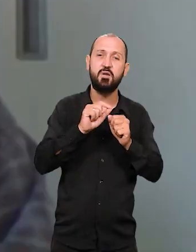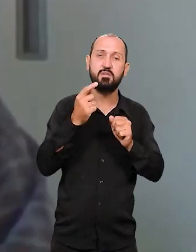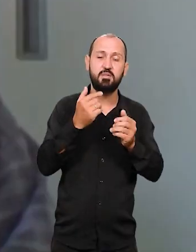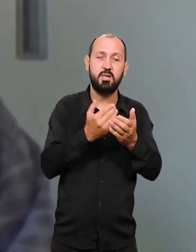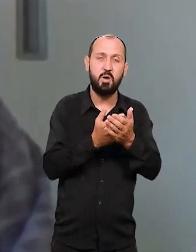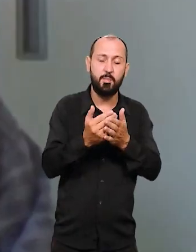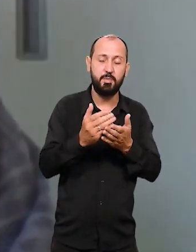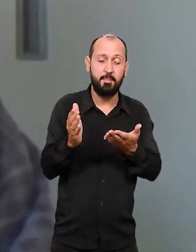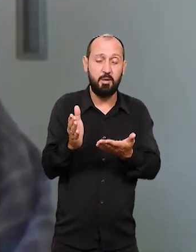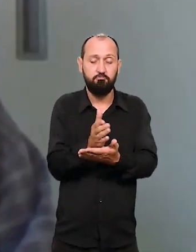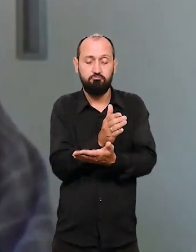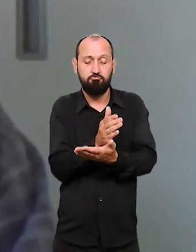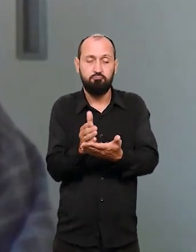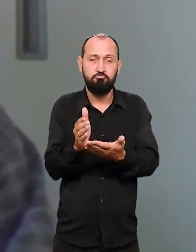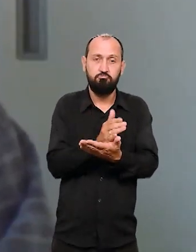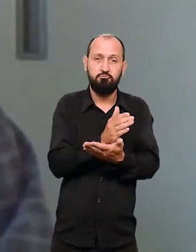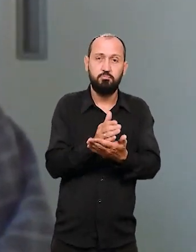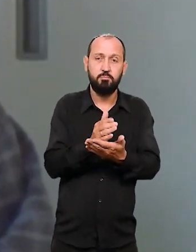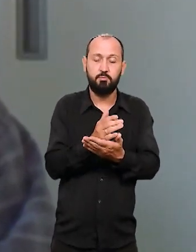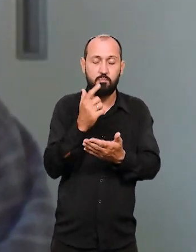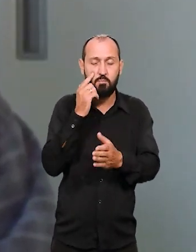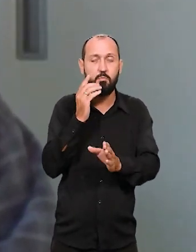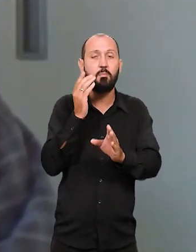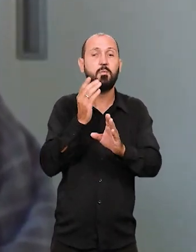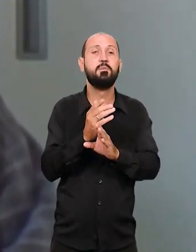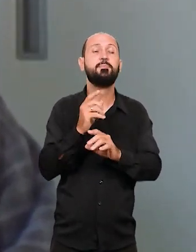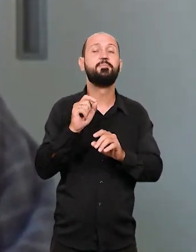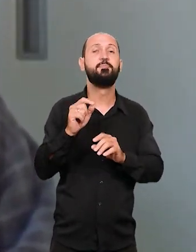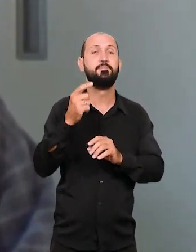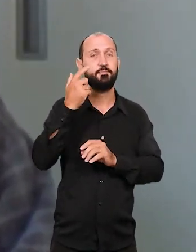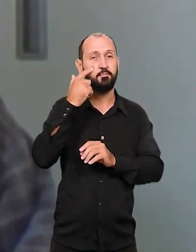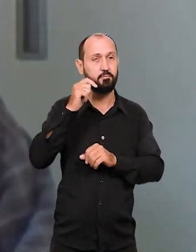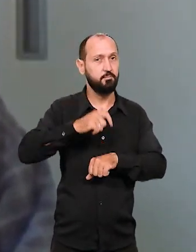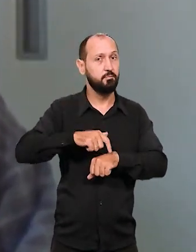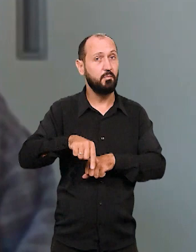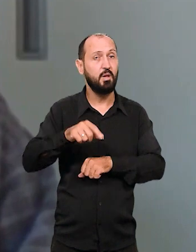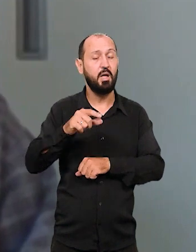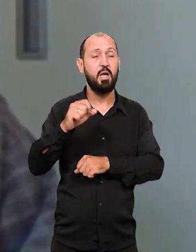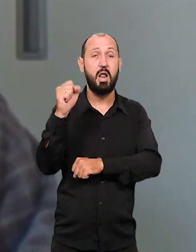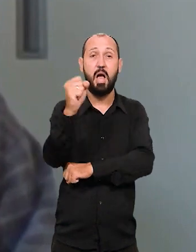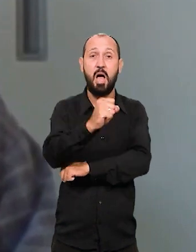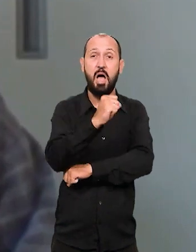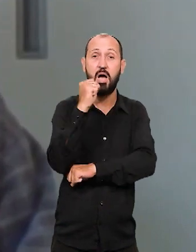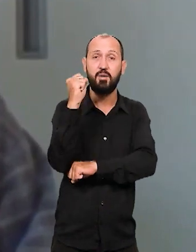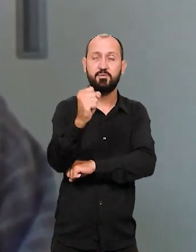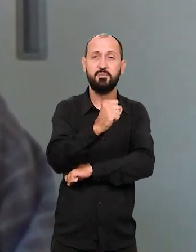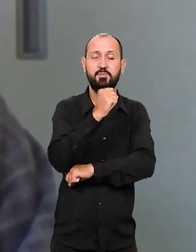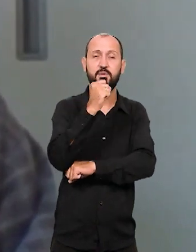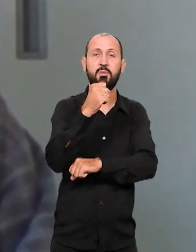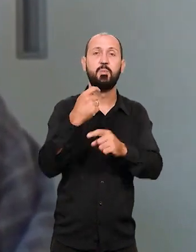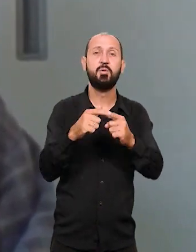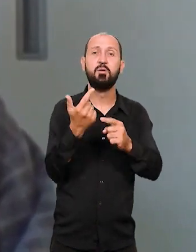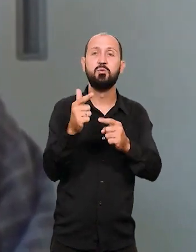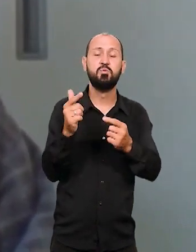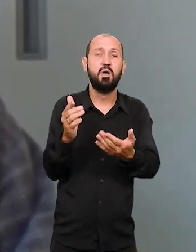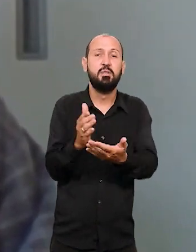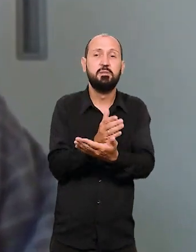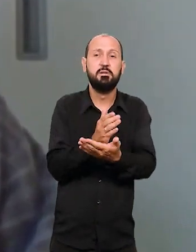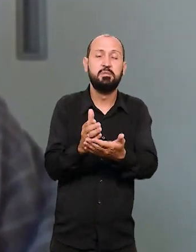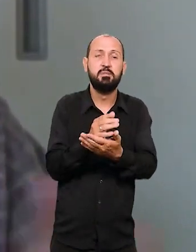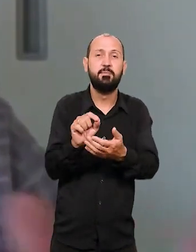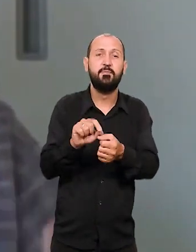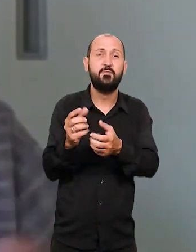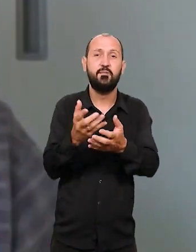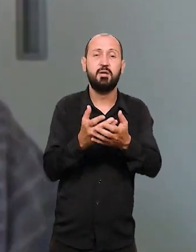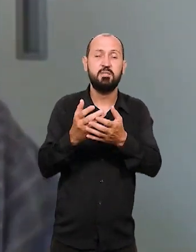imunofluorescência. Foi possível fazer essas primeiras triagens e chamar a atenção que a situação era grave porque